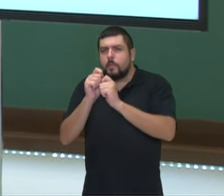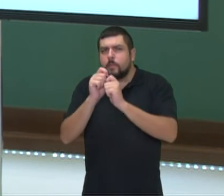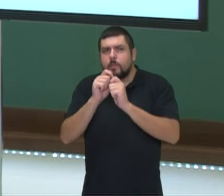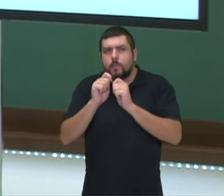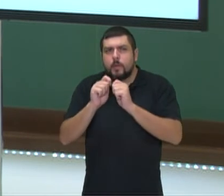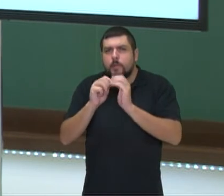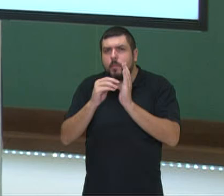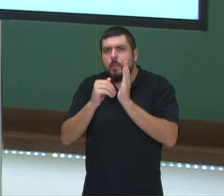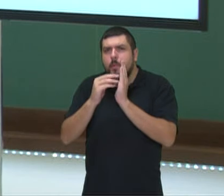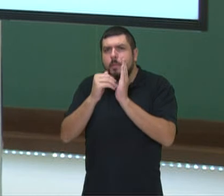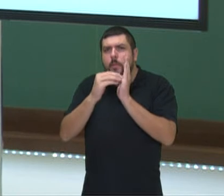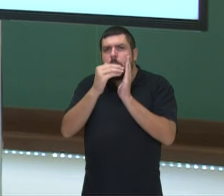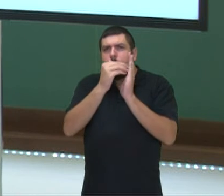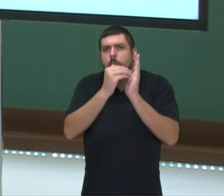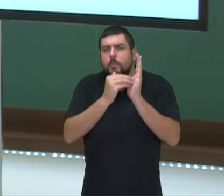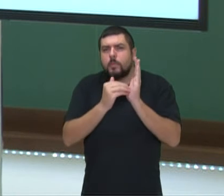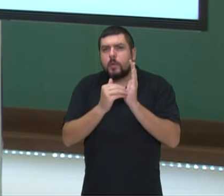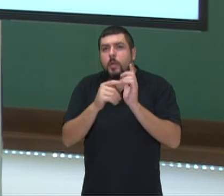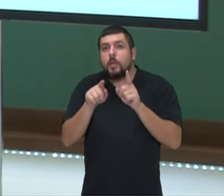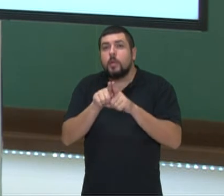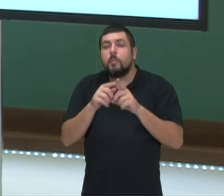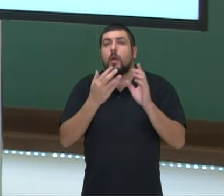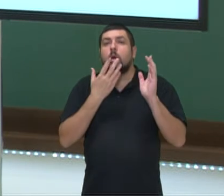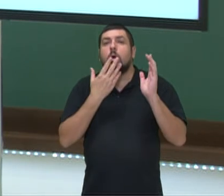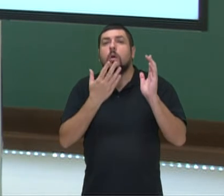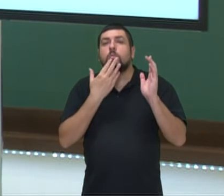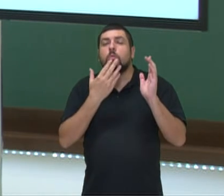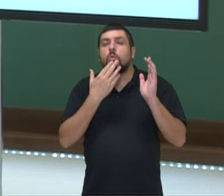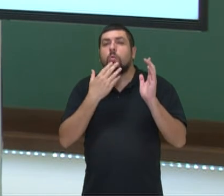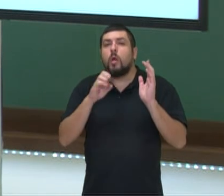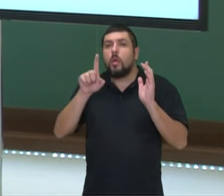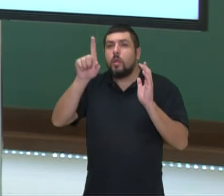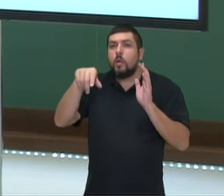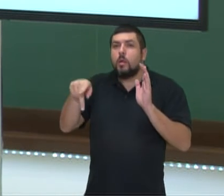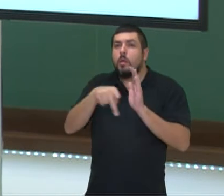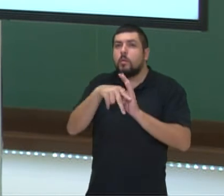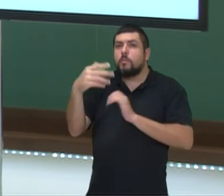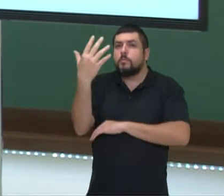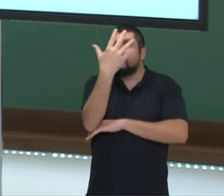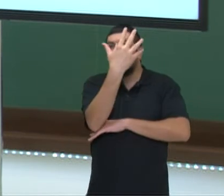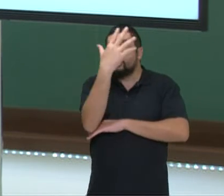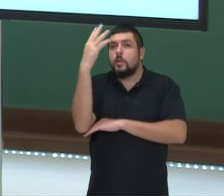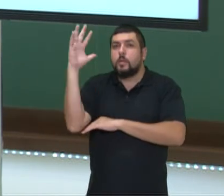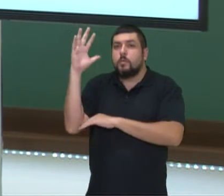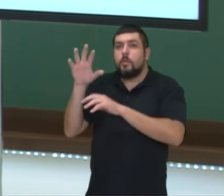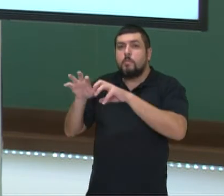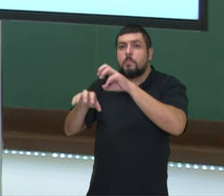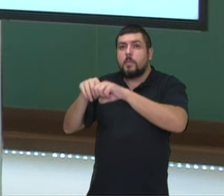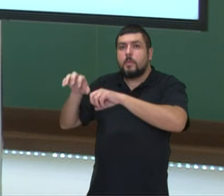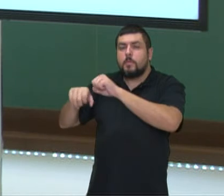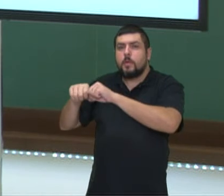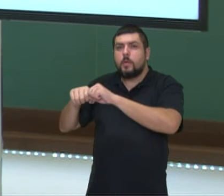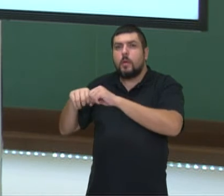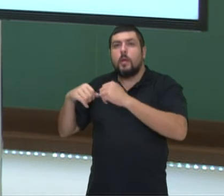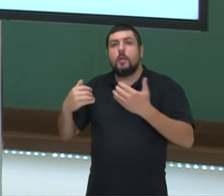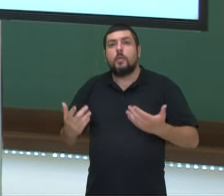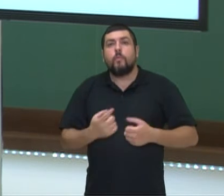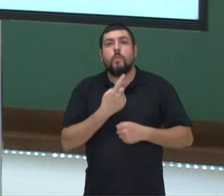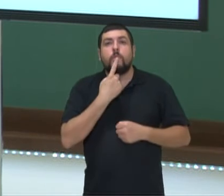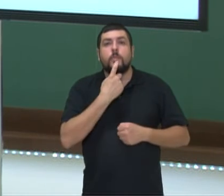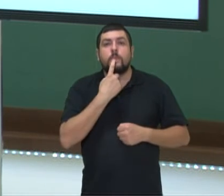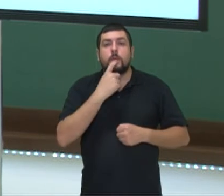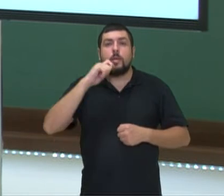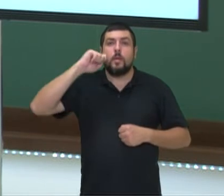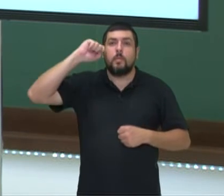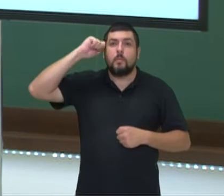cores, né, que ele extraía da natureza. Então a gente tem tons de vermelho, preto, branco, né, a representação da figura humana